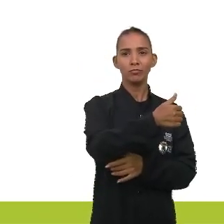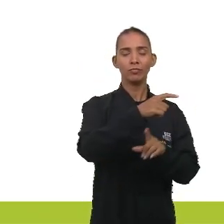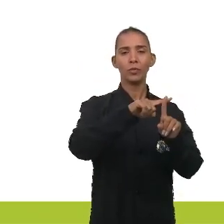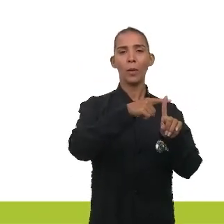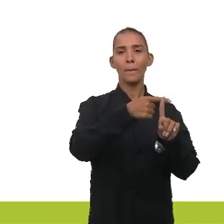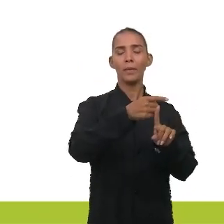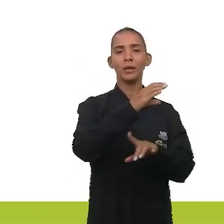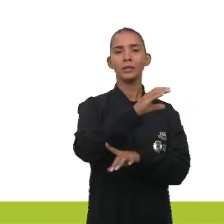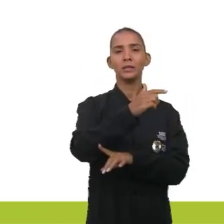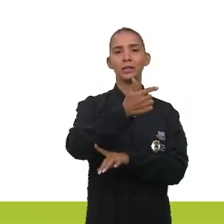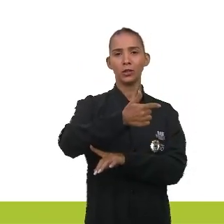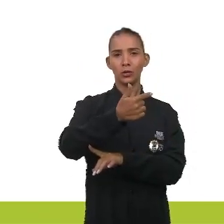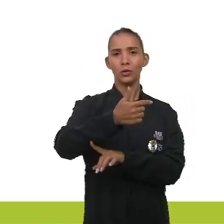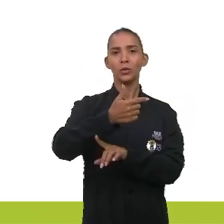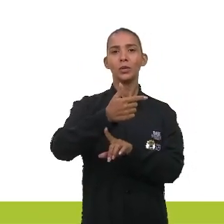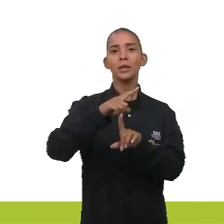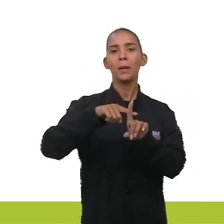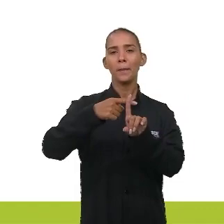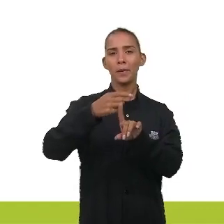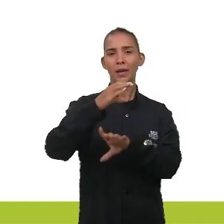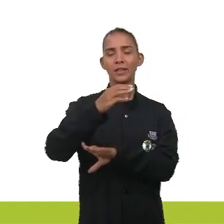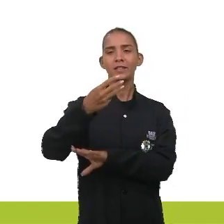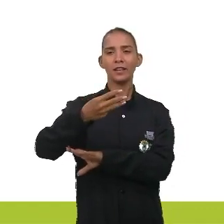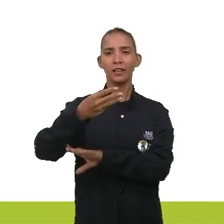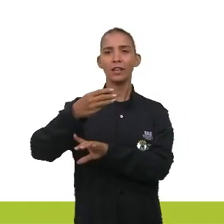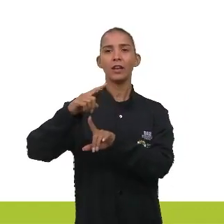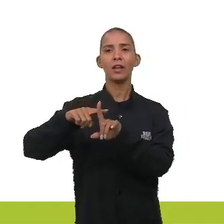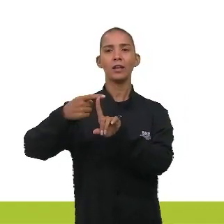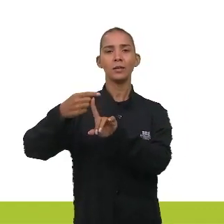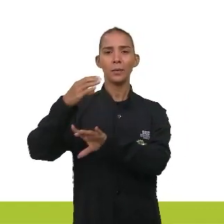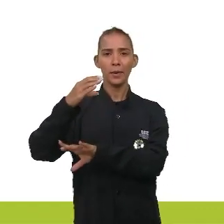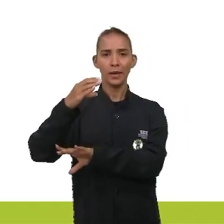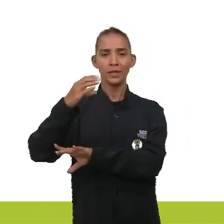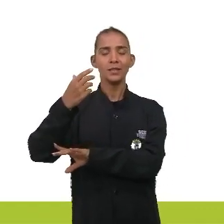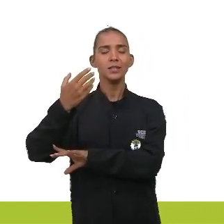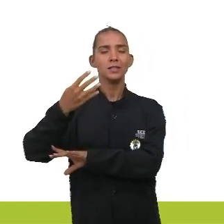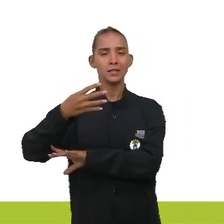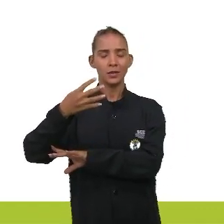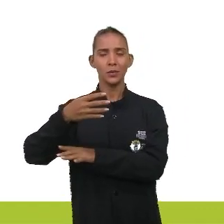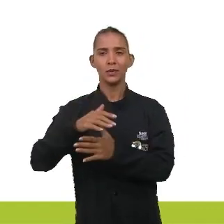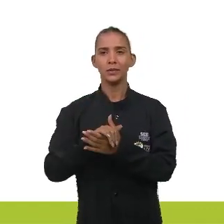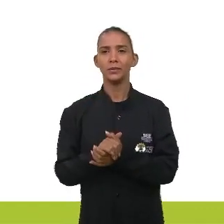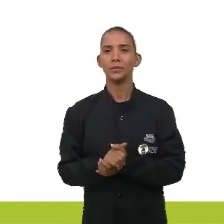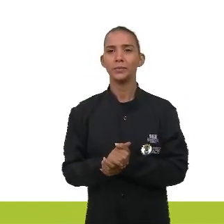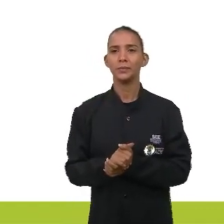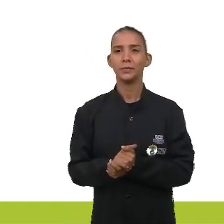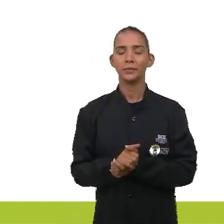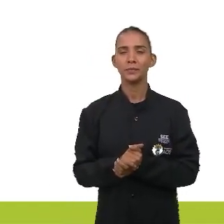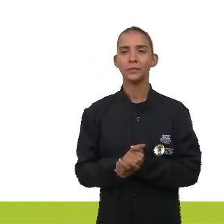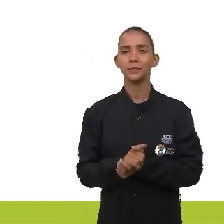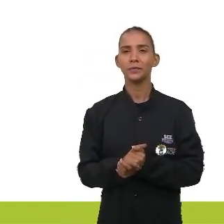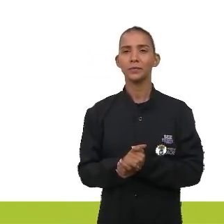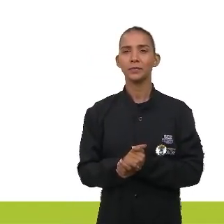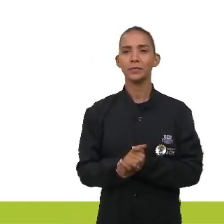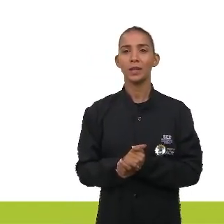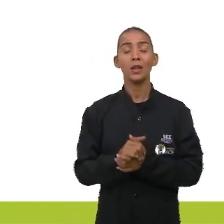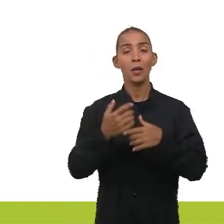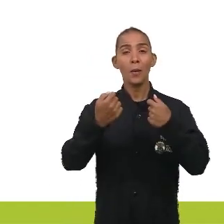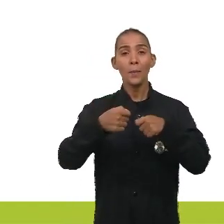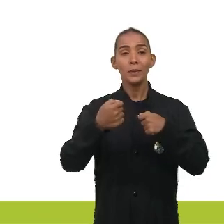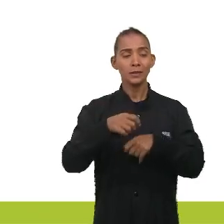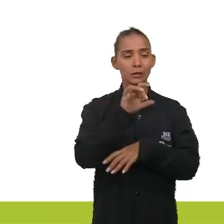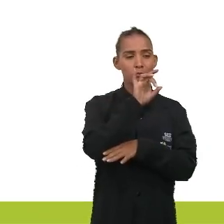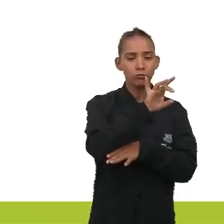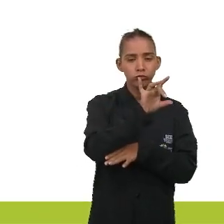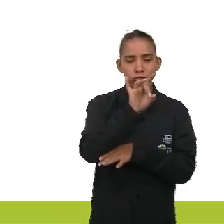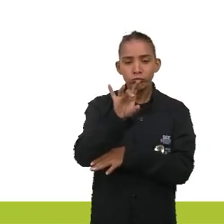C1, C2, C3 e C4. Como tem que ter um carrinho com cada uma